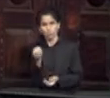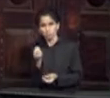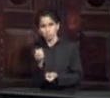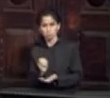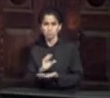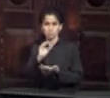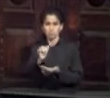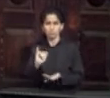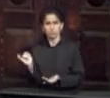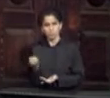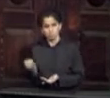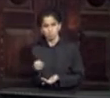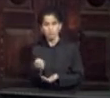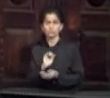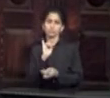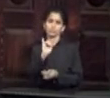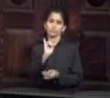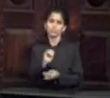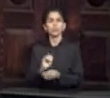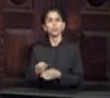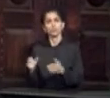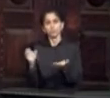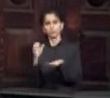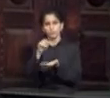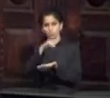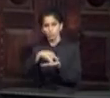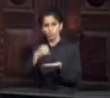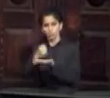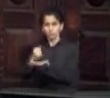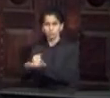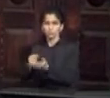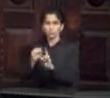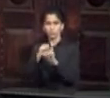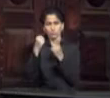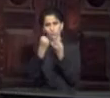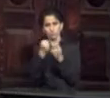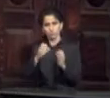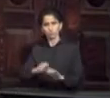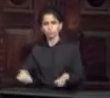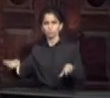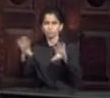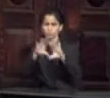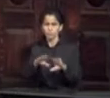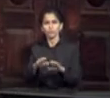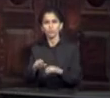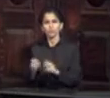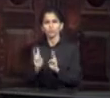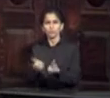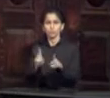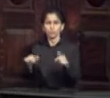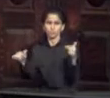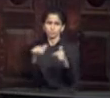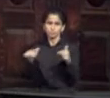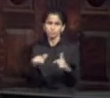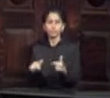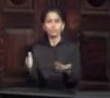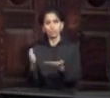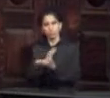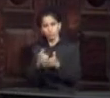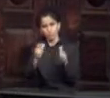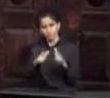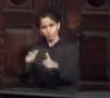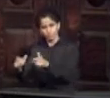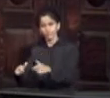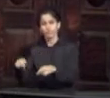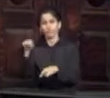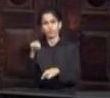corrigir desigualdades sociais, regionais, levar emprego onde não tem e manter os empregos naquelas regiões que